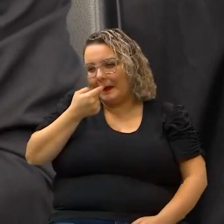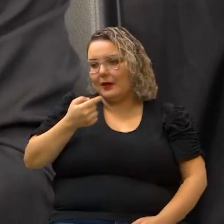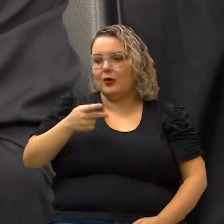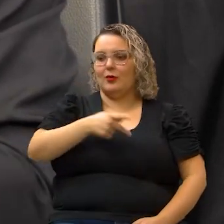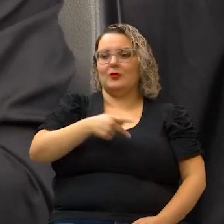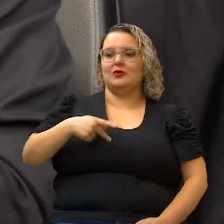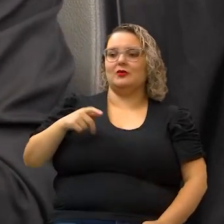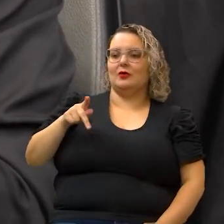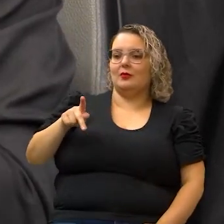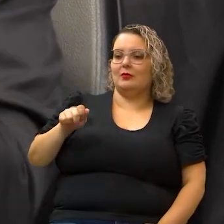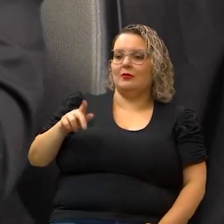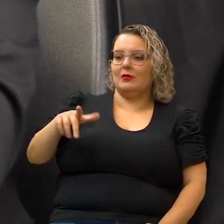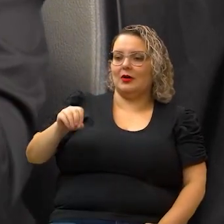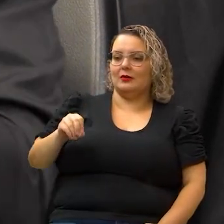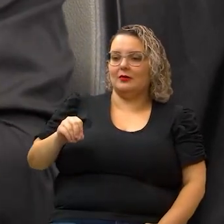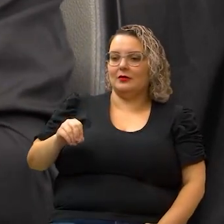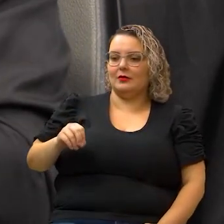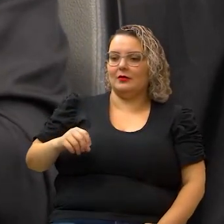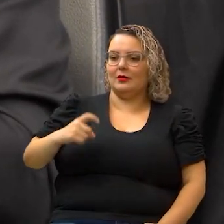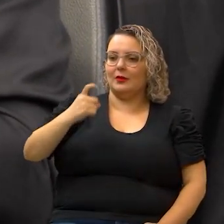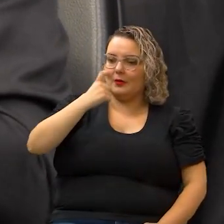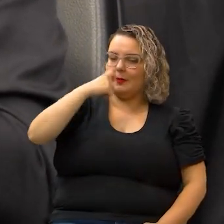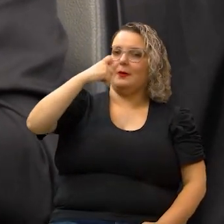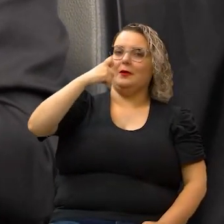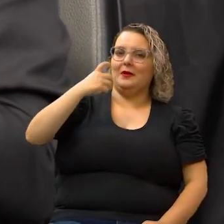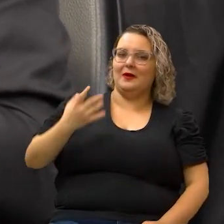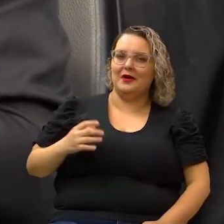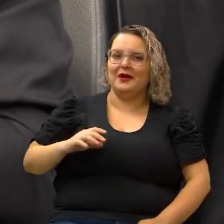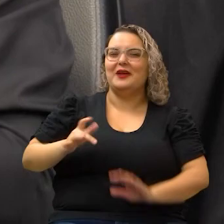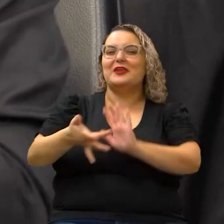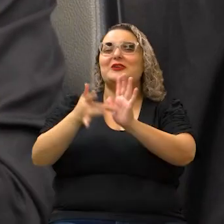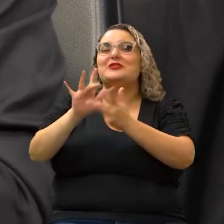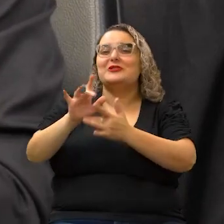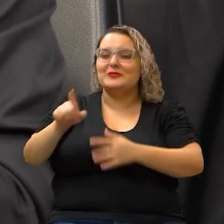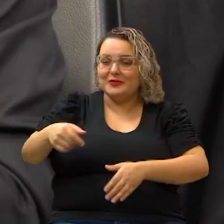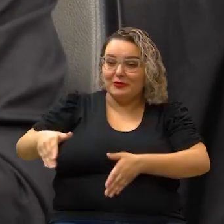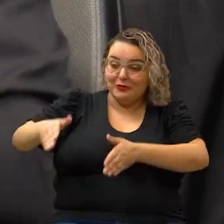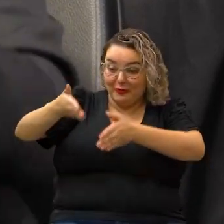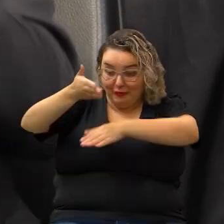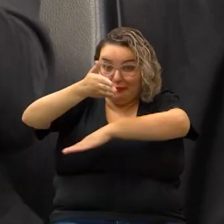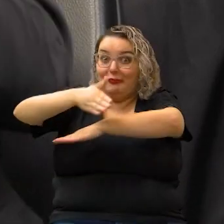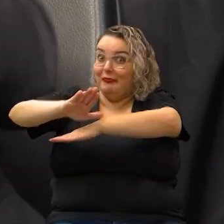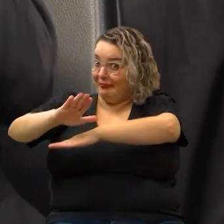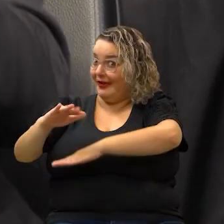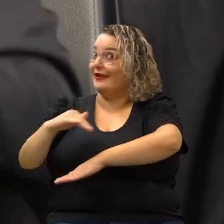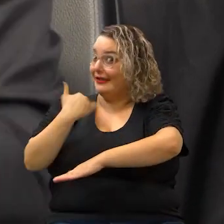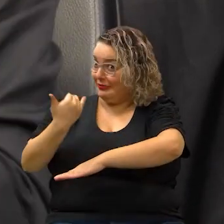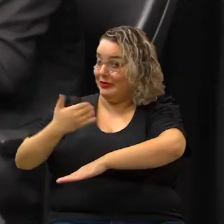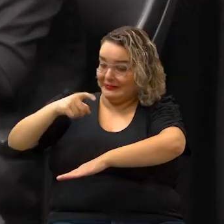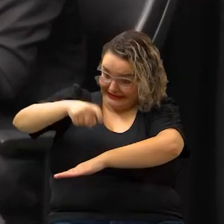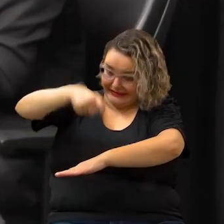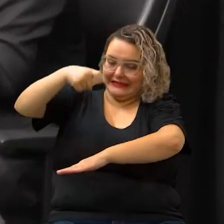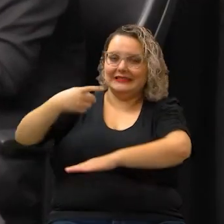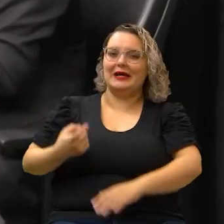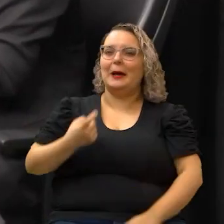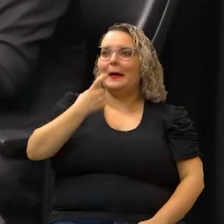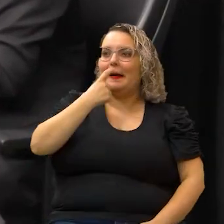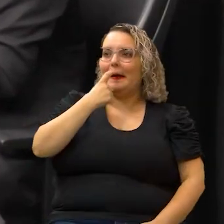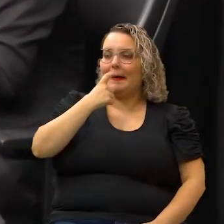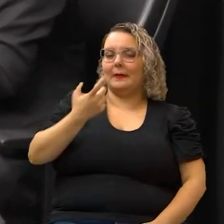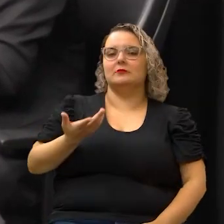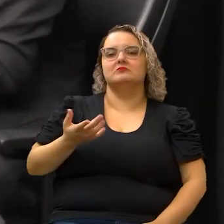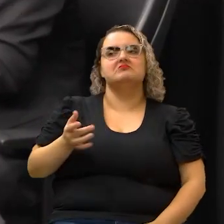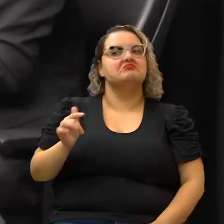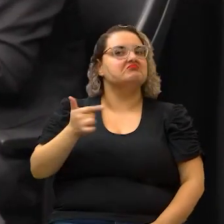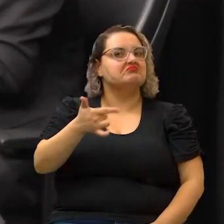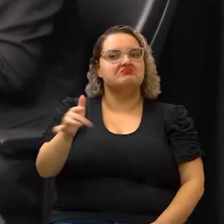ficou, o pastor Paulo Freire falou que esse aqui é o anzol que Jesus me pescou no Vale da Sombra da Morte, que eu vi que nem um lambarizinho pulando, ficou